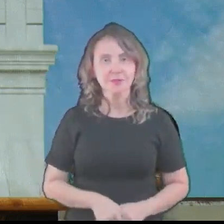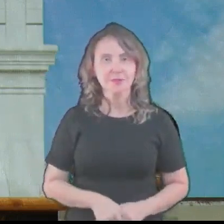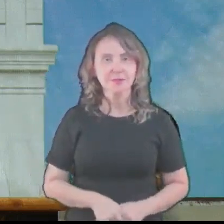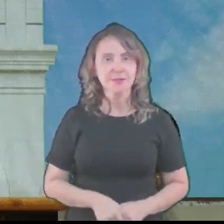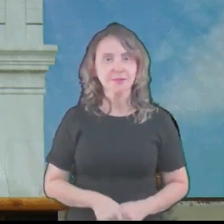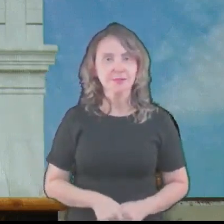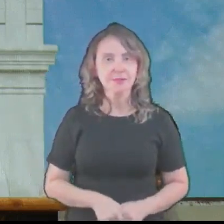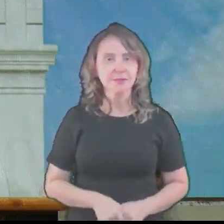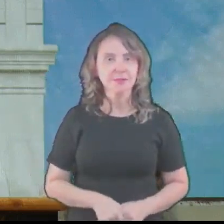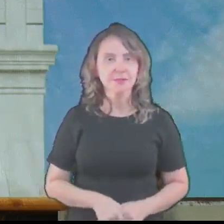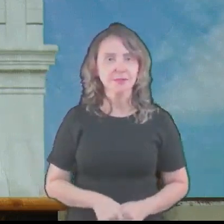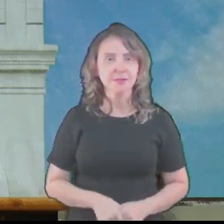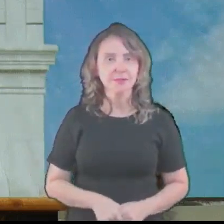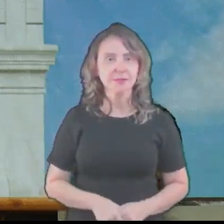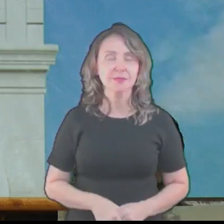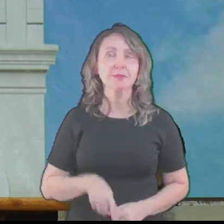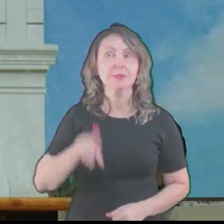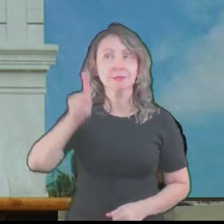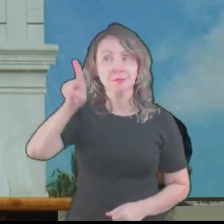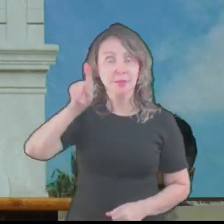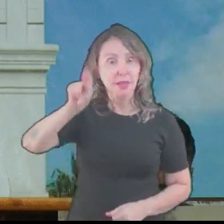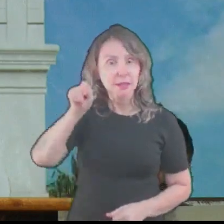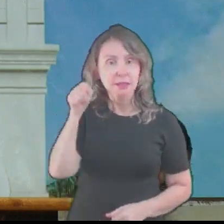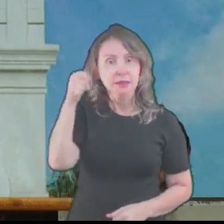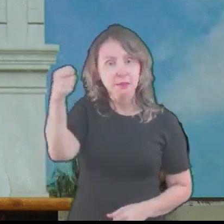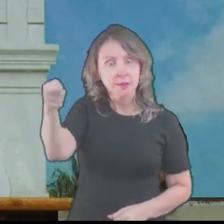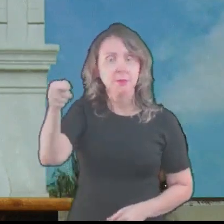Ele é conselheiro.